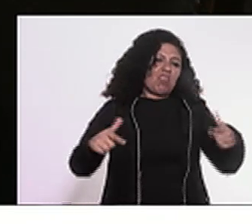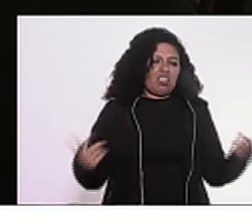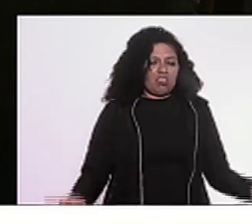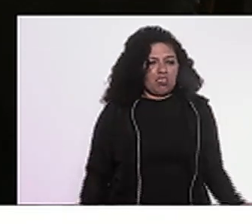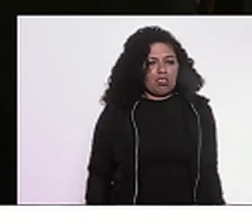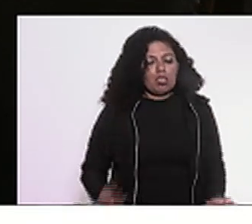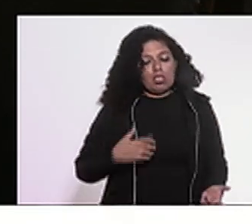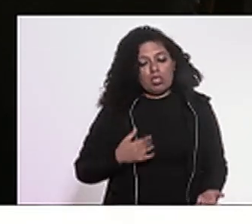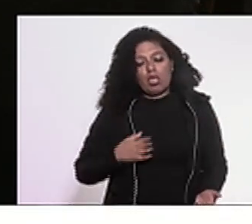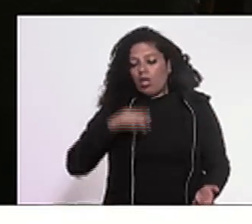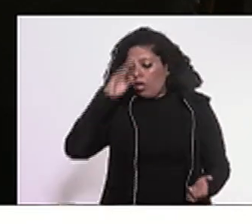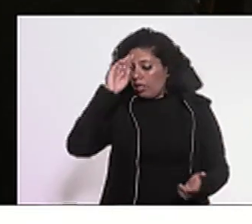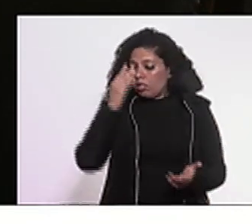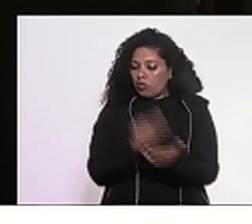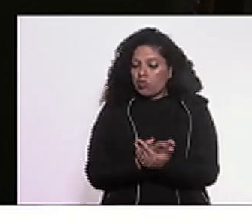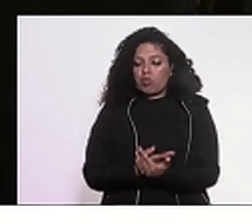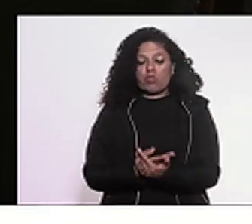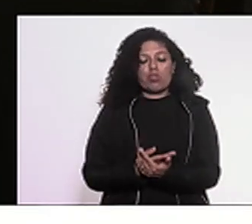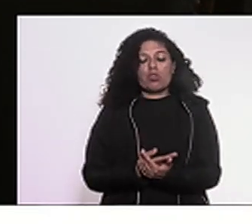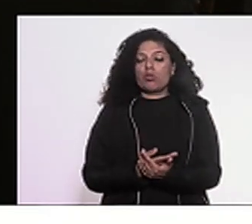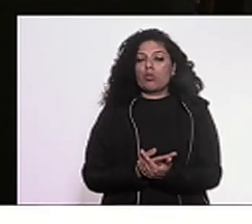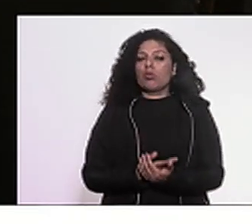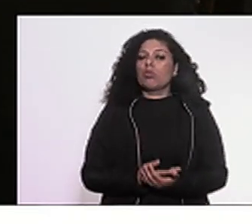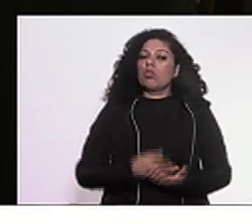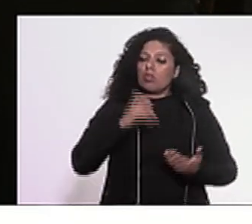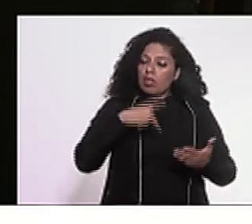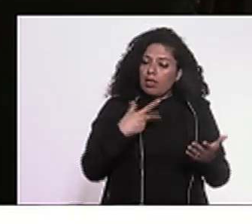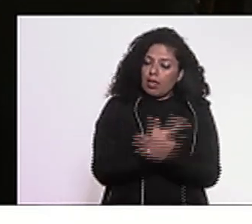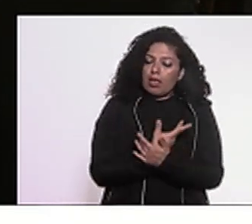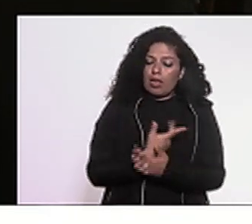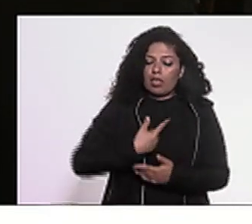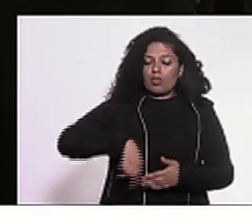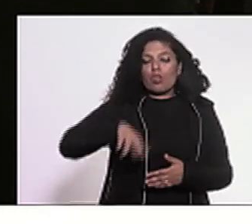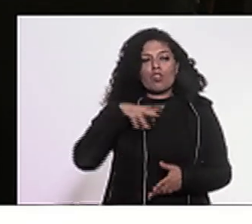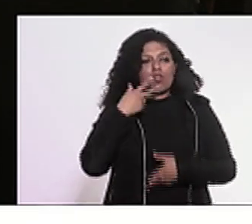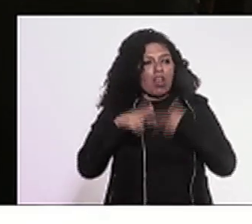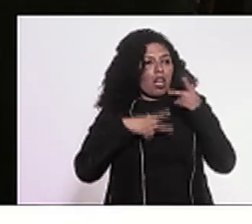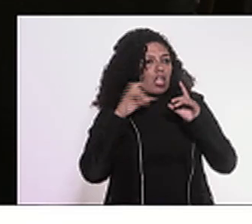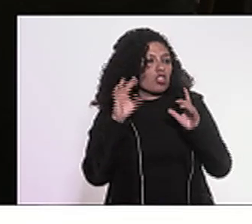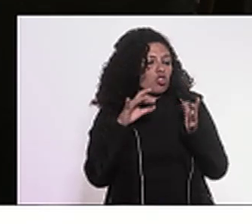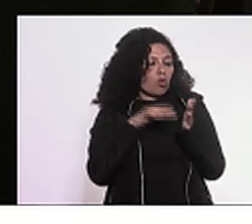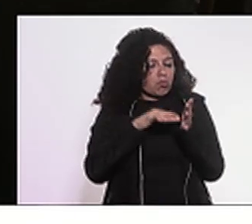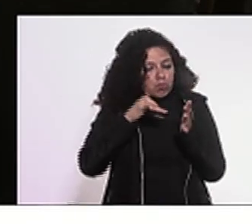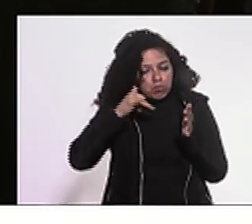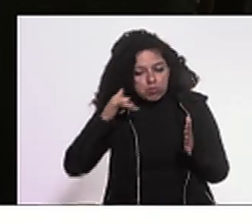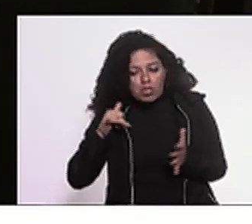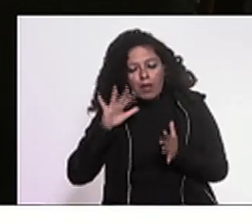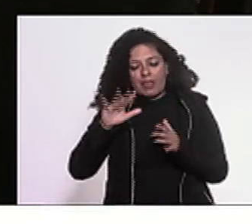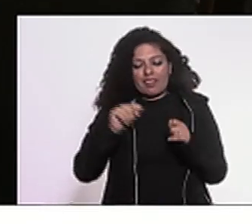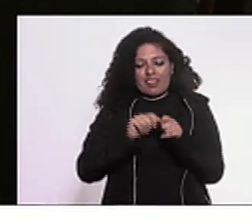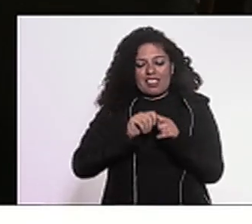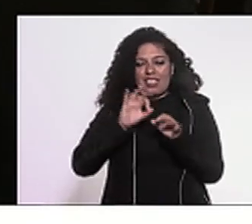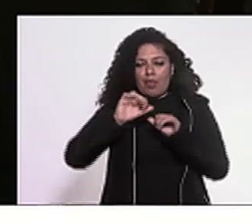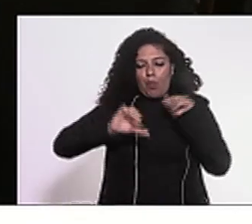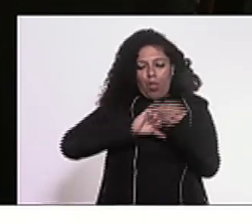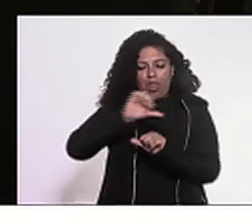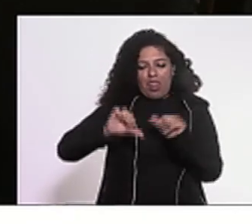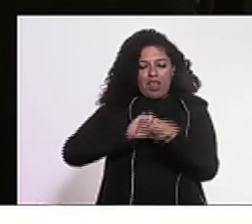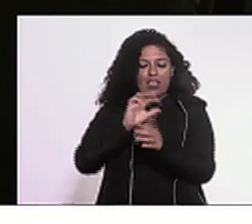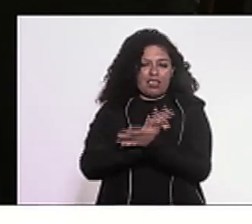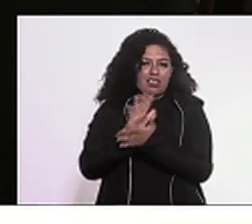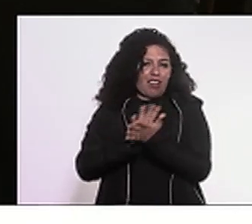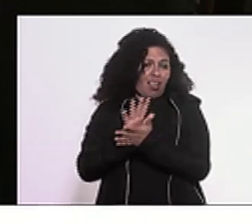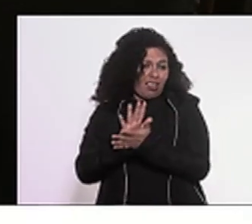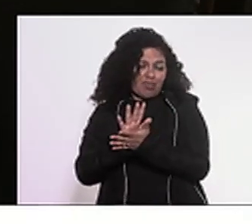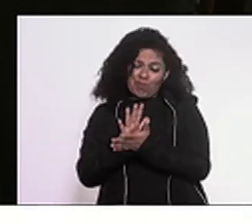eu acredito que isso não pode ficar apenas como uma questão de ouvidoria e de nada se fazer, porque aí é